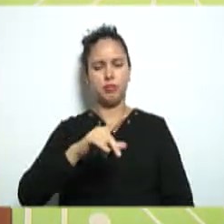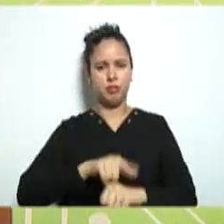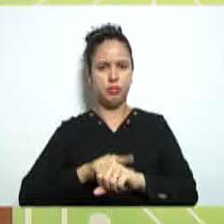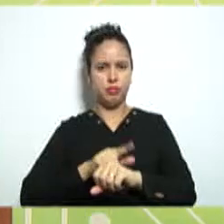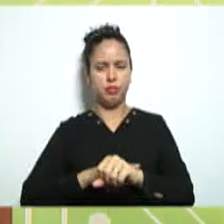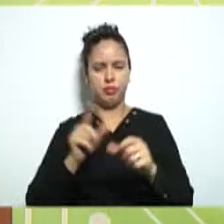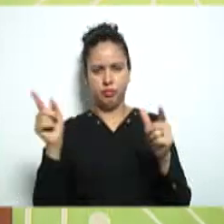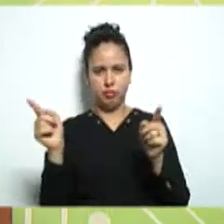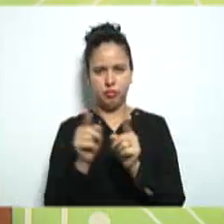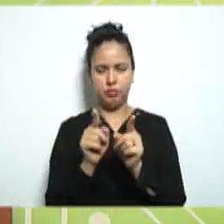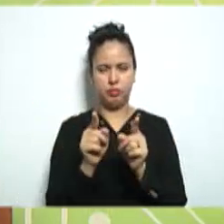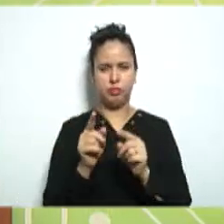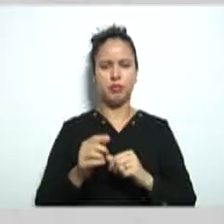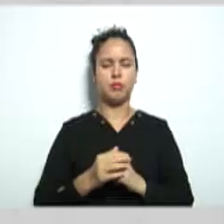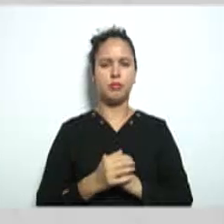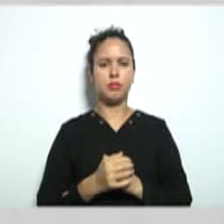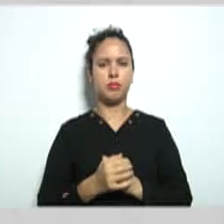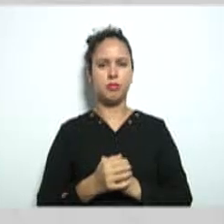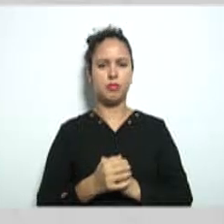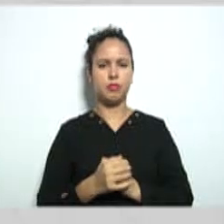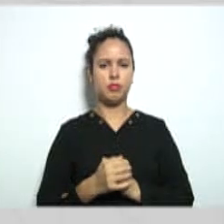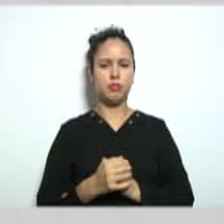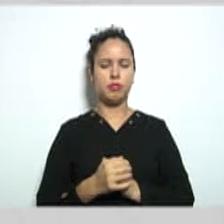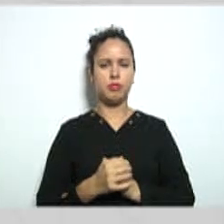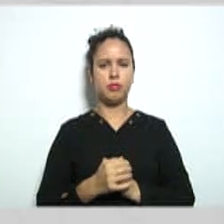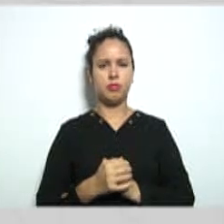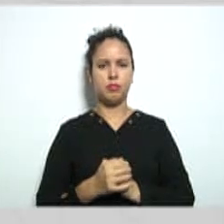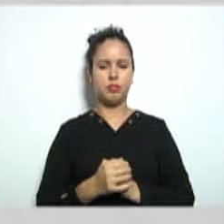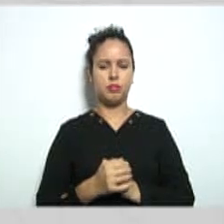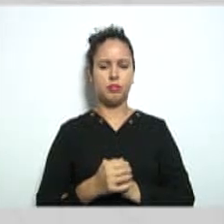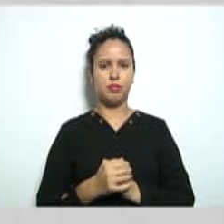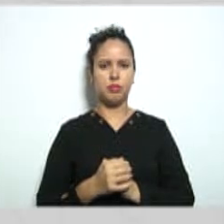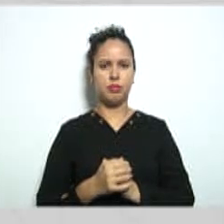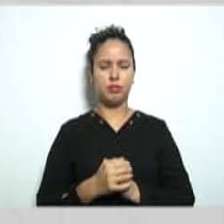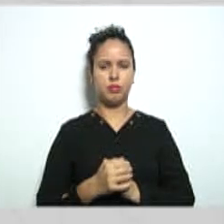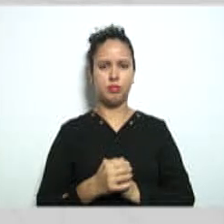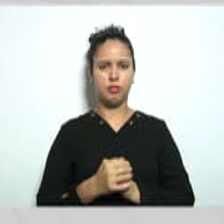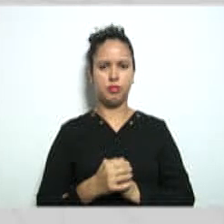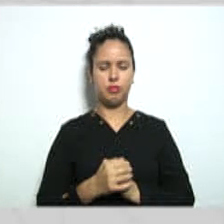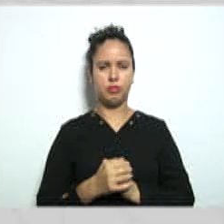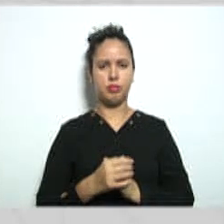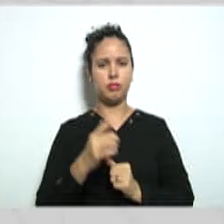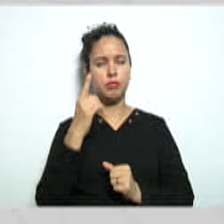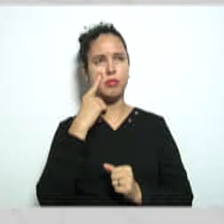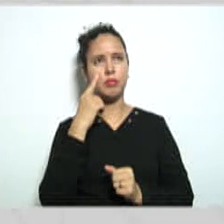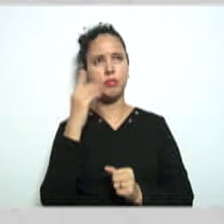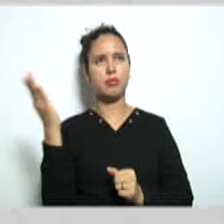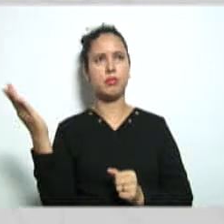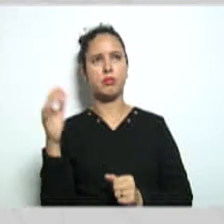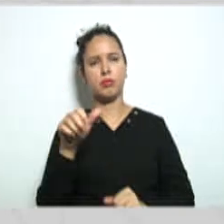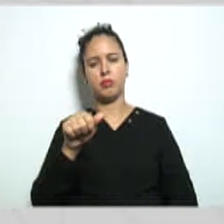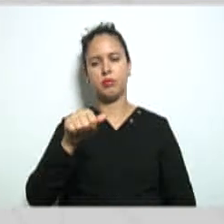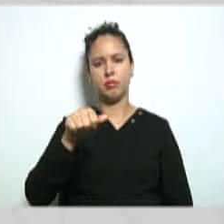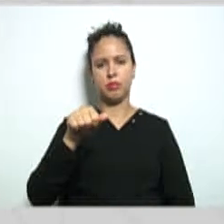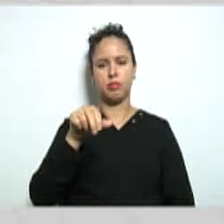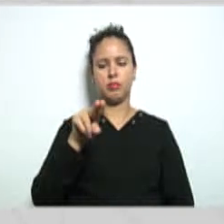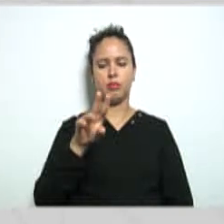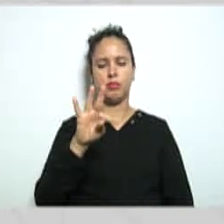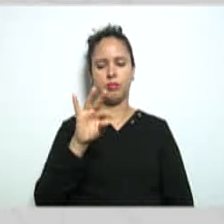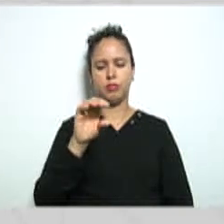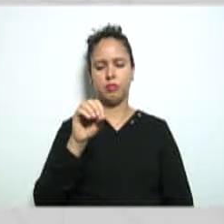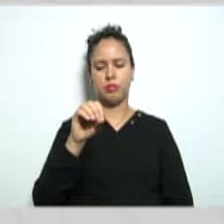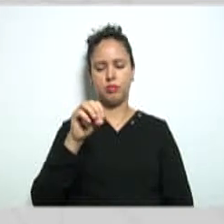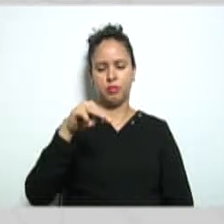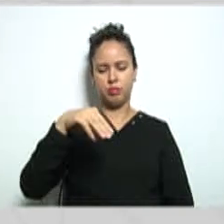tempo. Vamos aqui para a automação e teletrabalho, né?